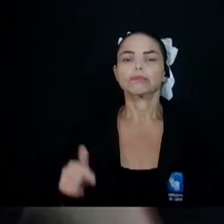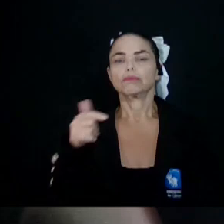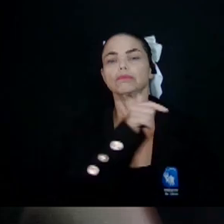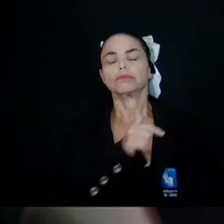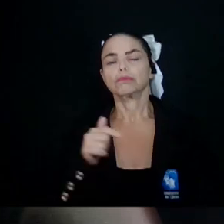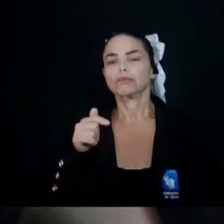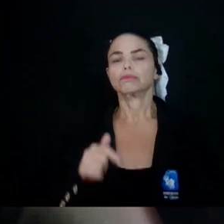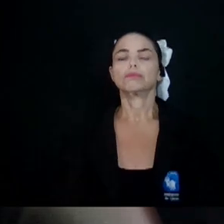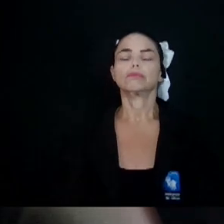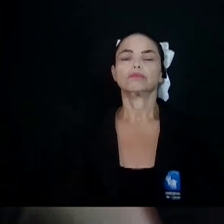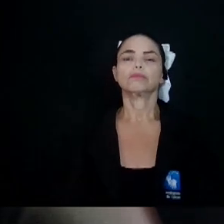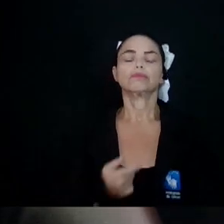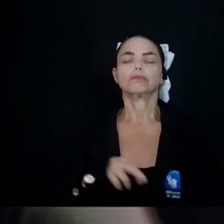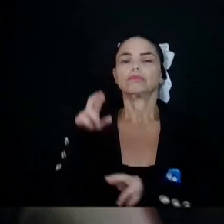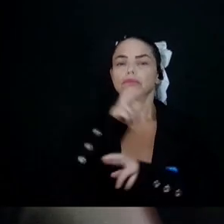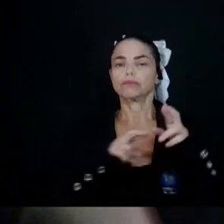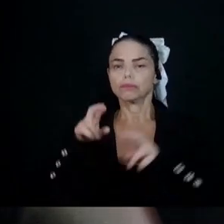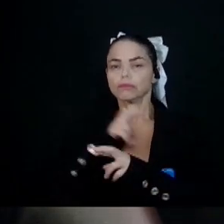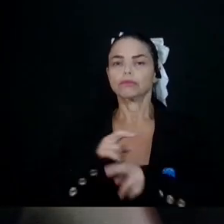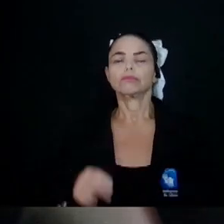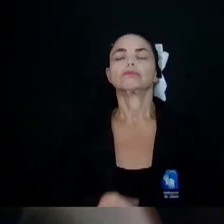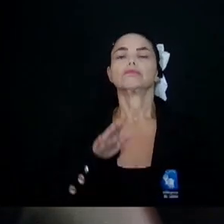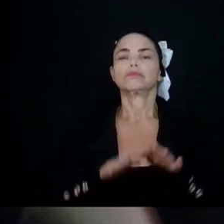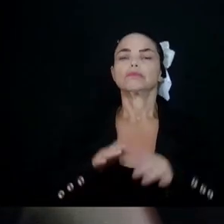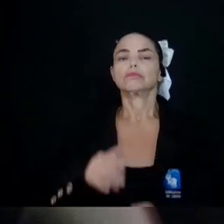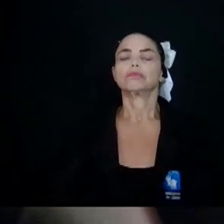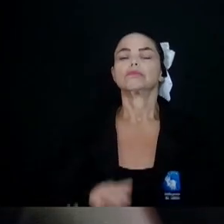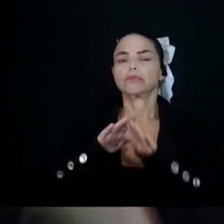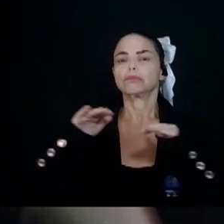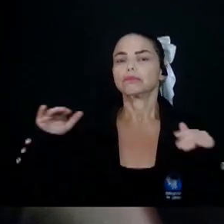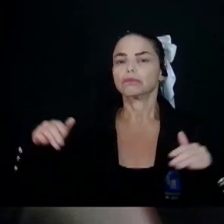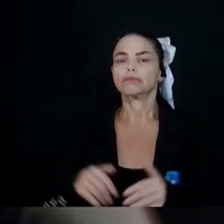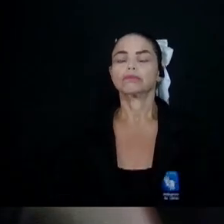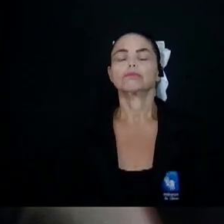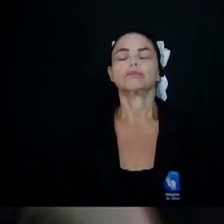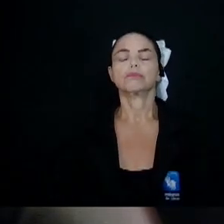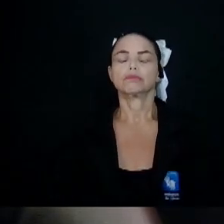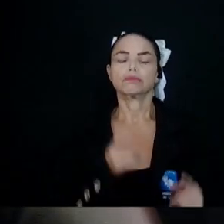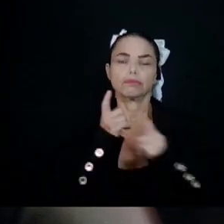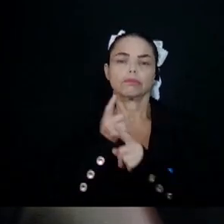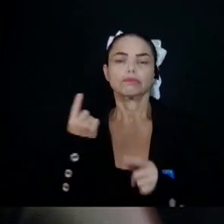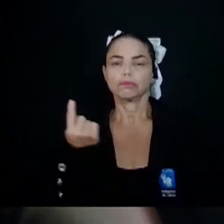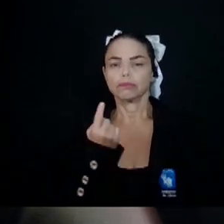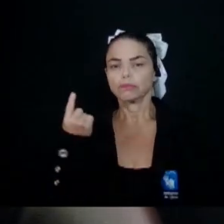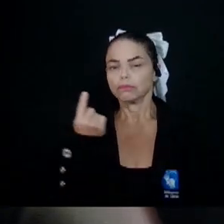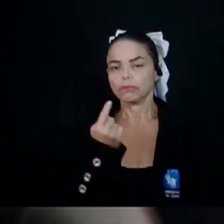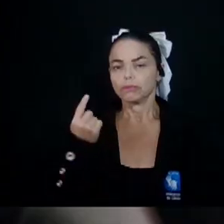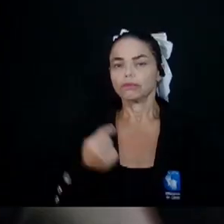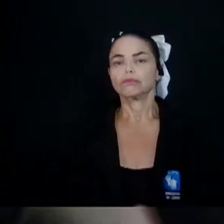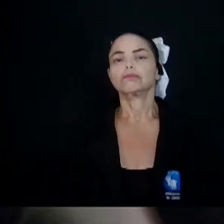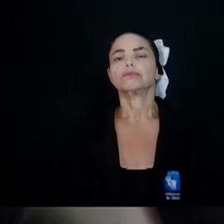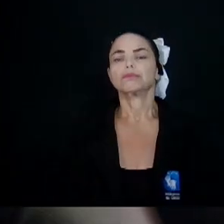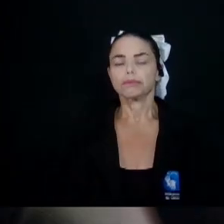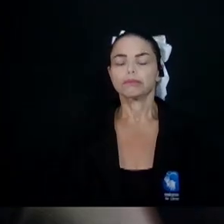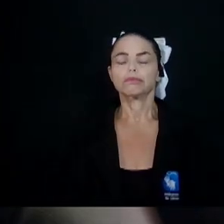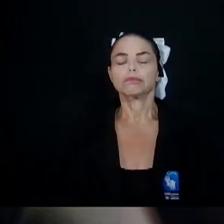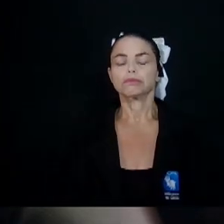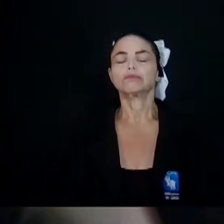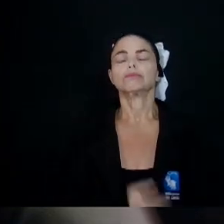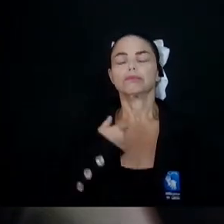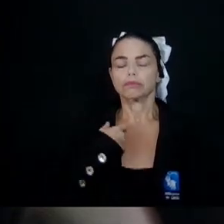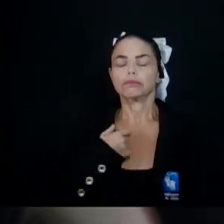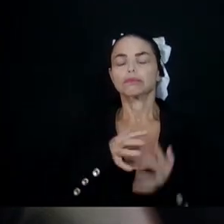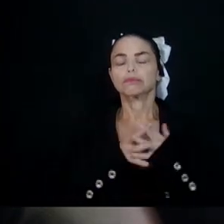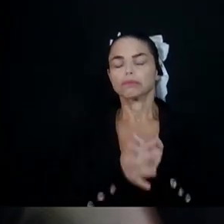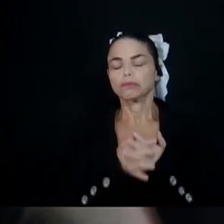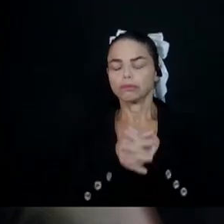uma supervisão e muitas das vezes as crianças se encontrarem sozinhas, os efeitos são mais